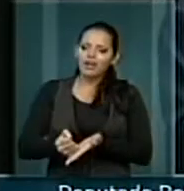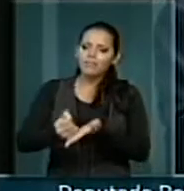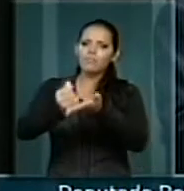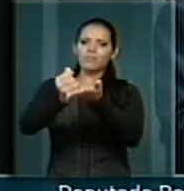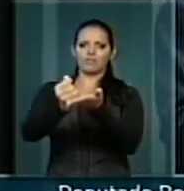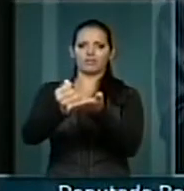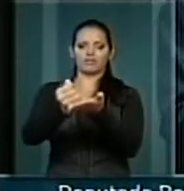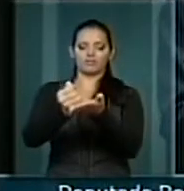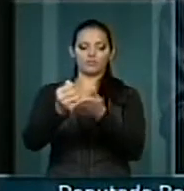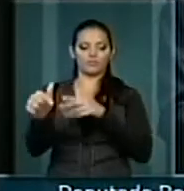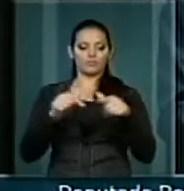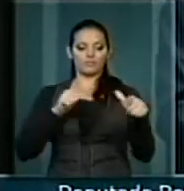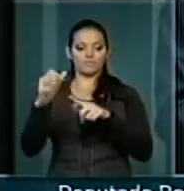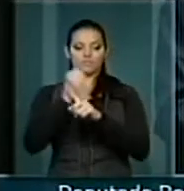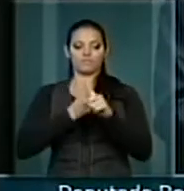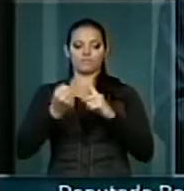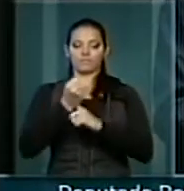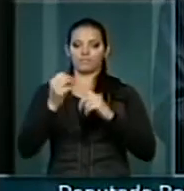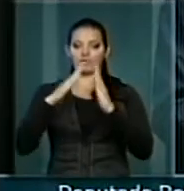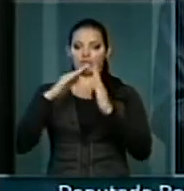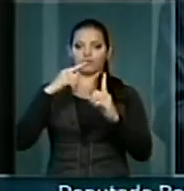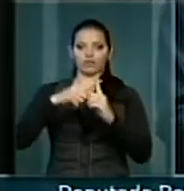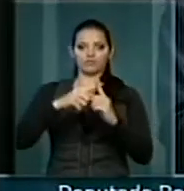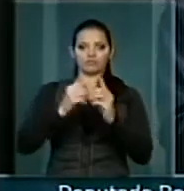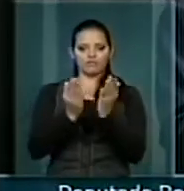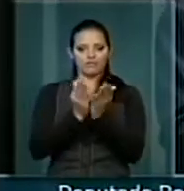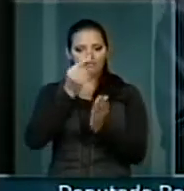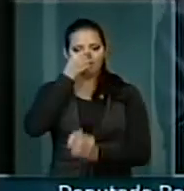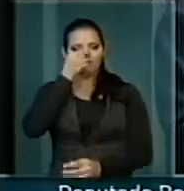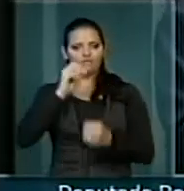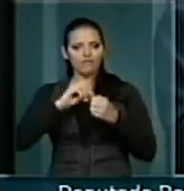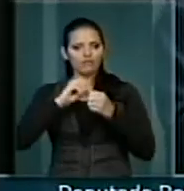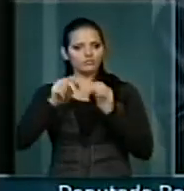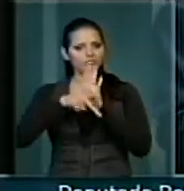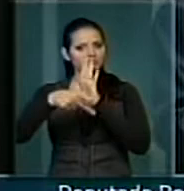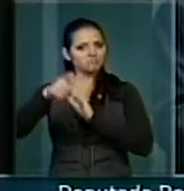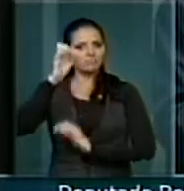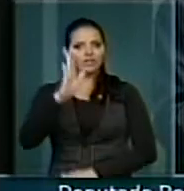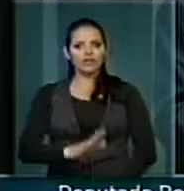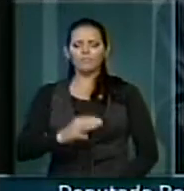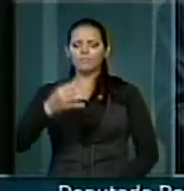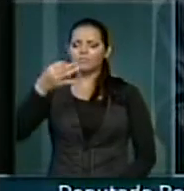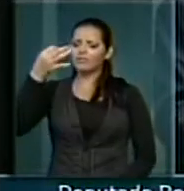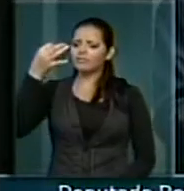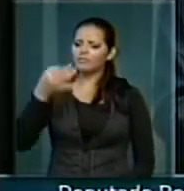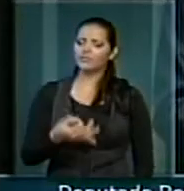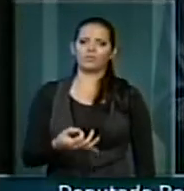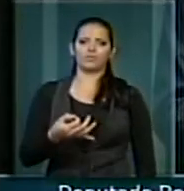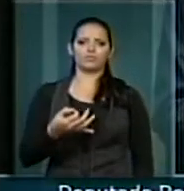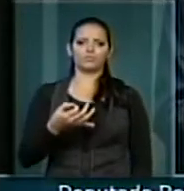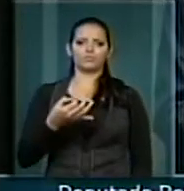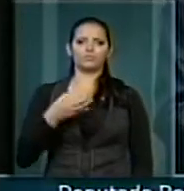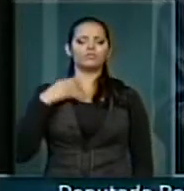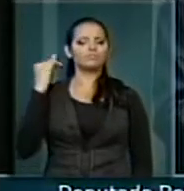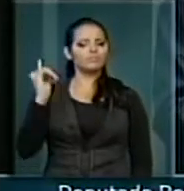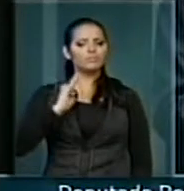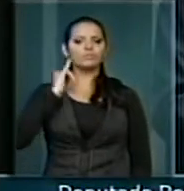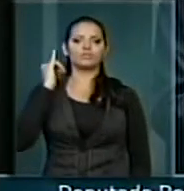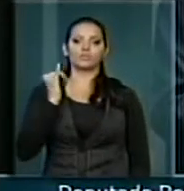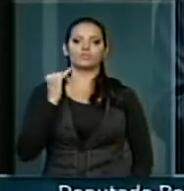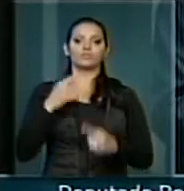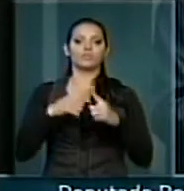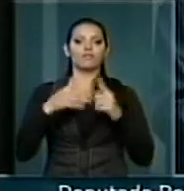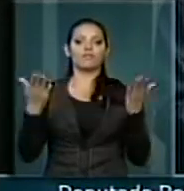O grande trabalho social que as igrejas evangélicas fazem no Brasil é extraordinário e inegável, e